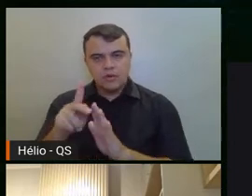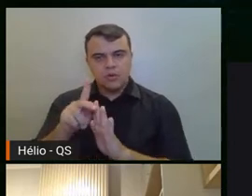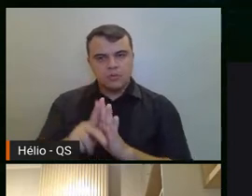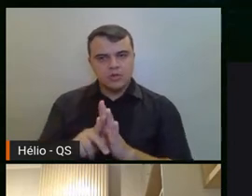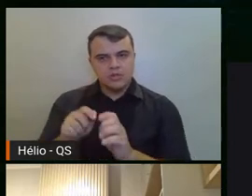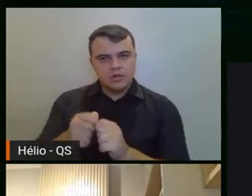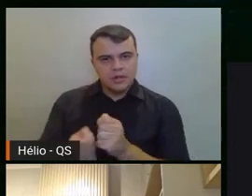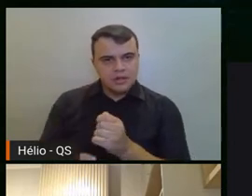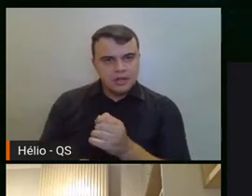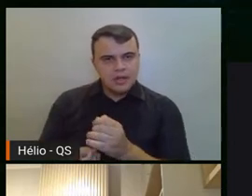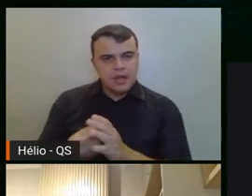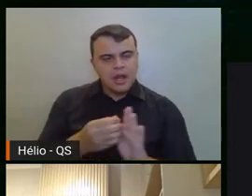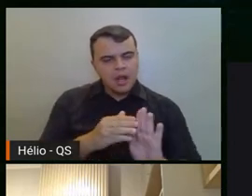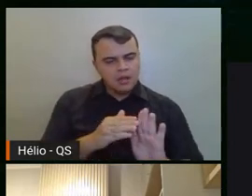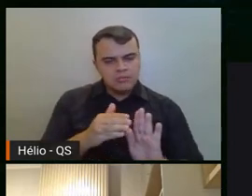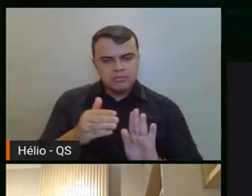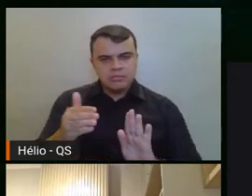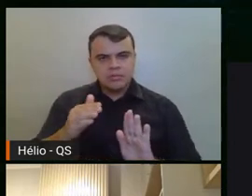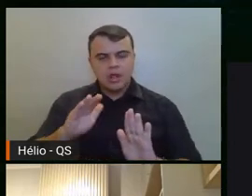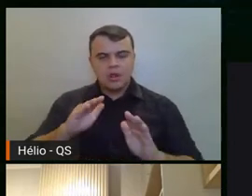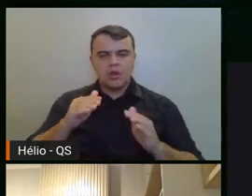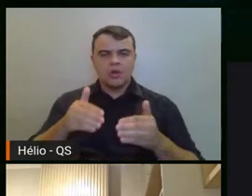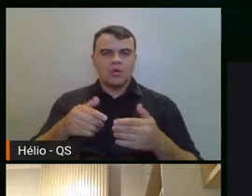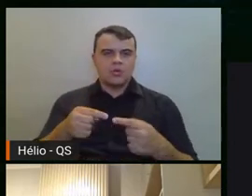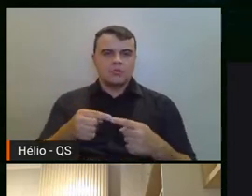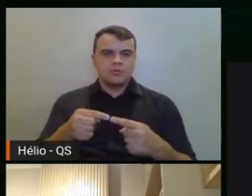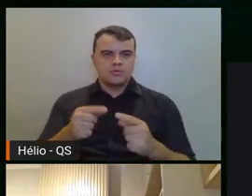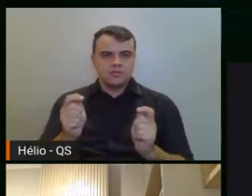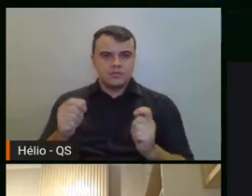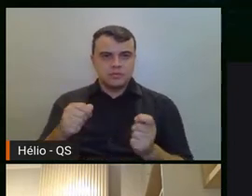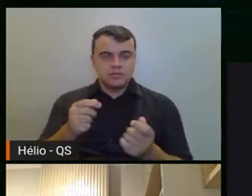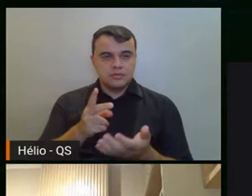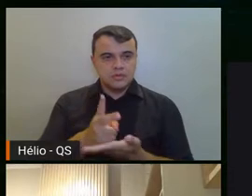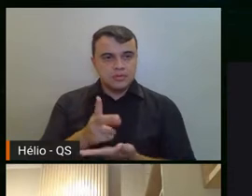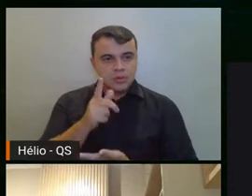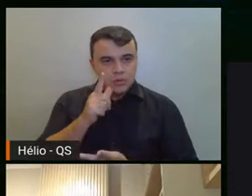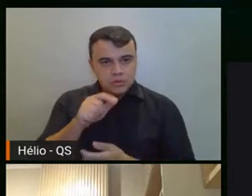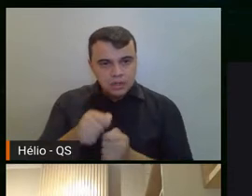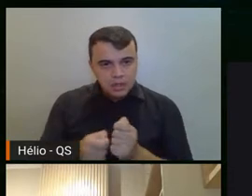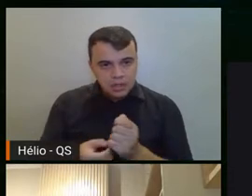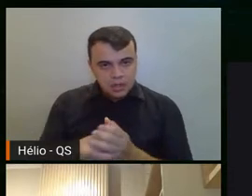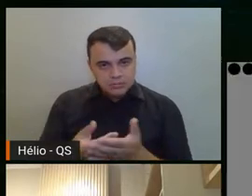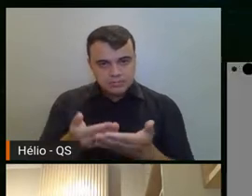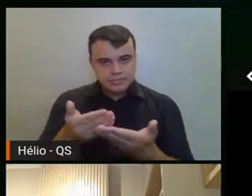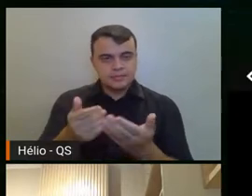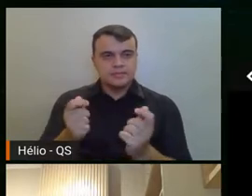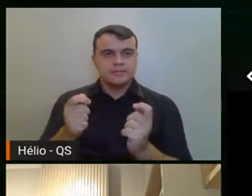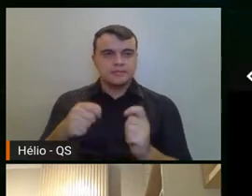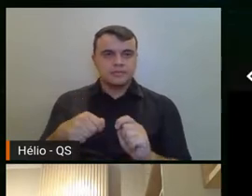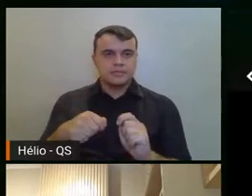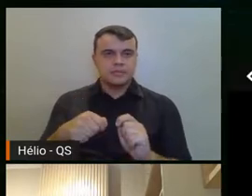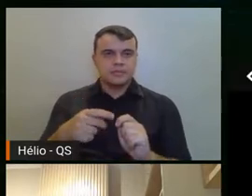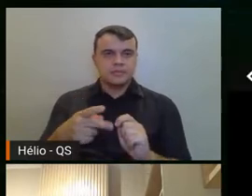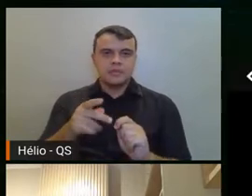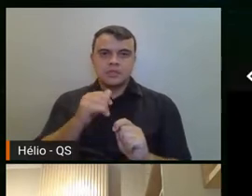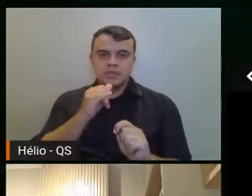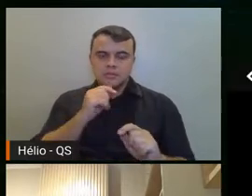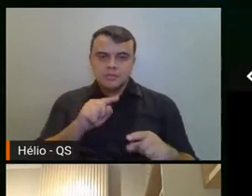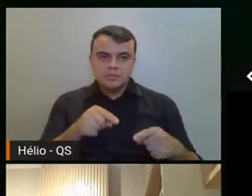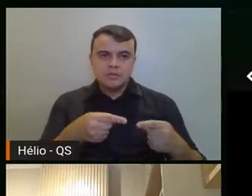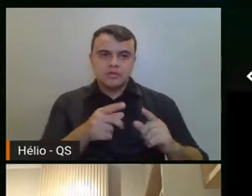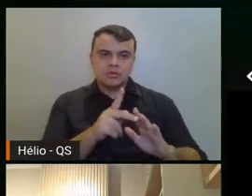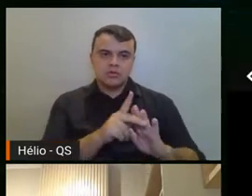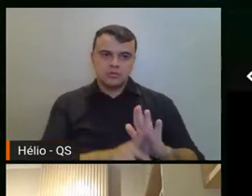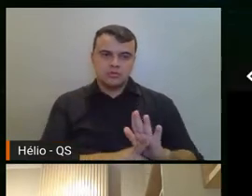criar um pipeline com esse viés né de poder criar esse pipeline então aqui galera no caso de um desafio de projeto